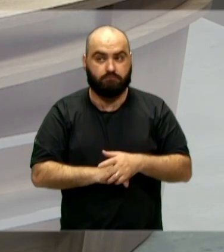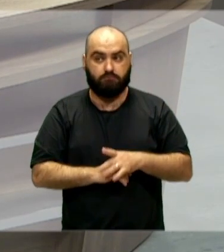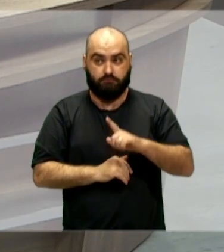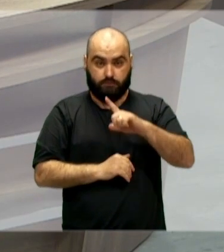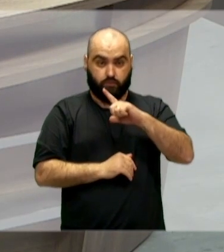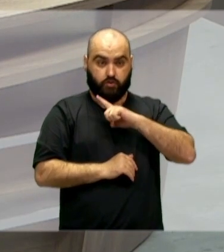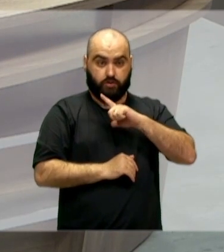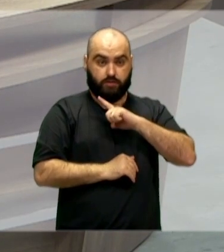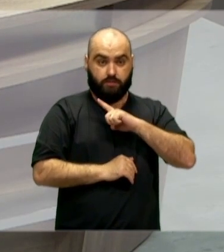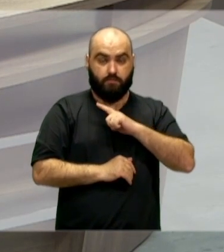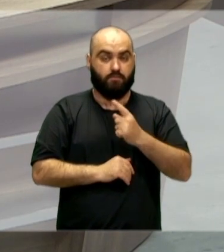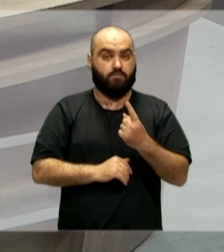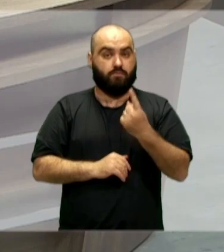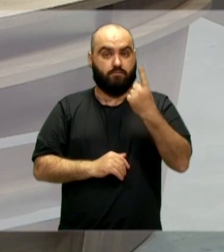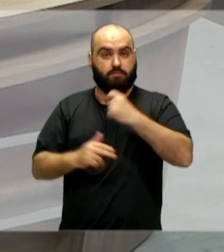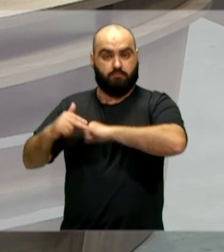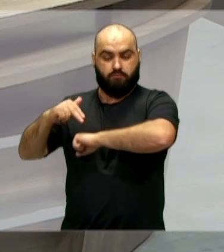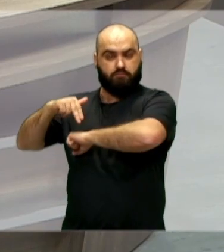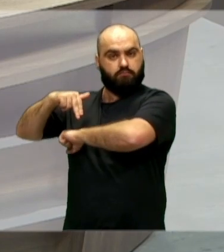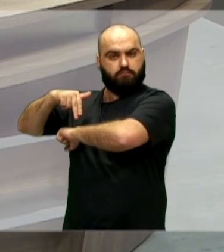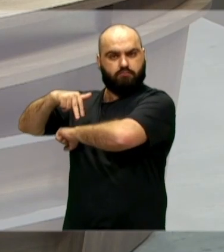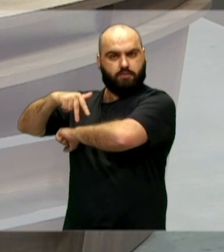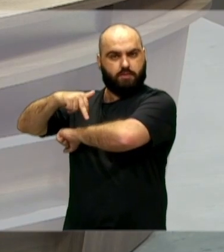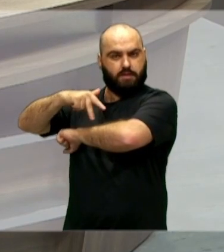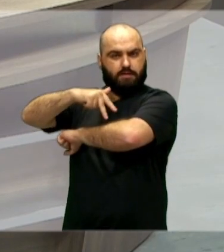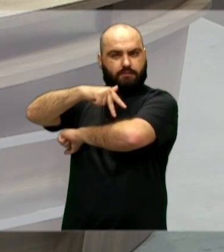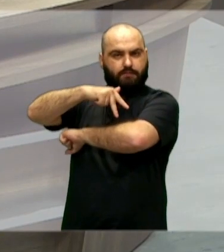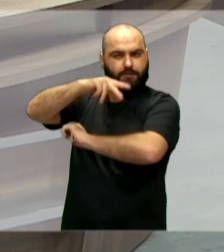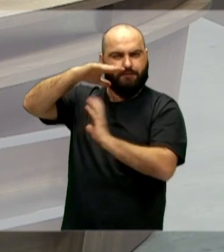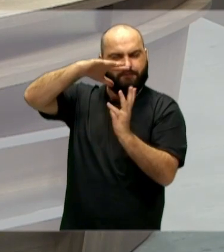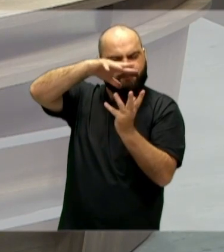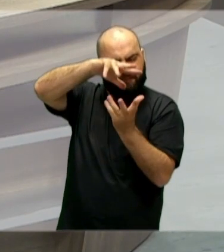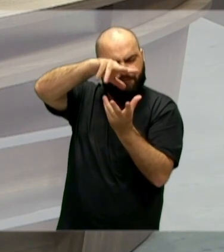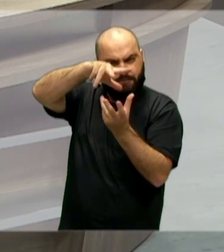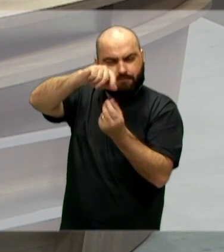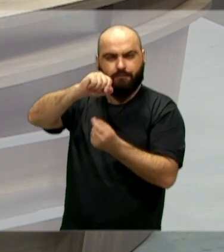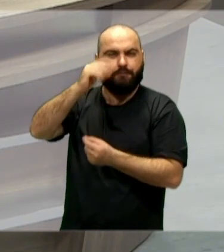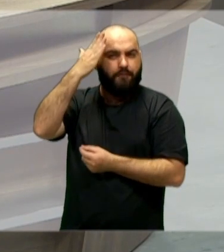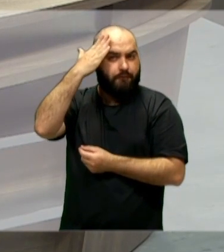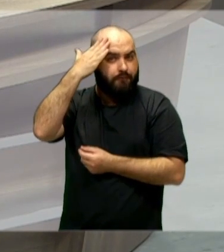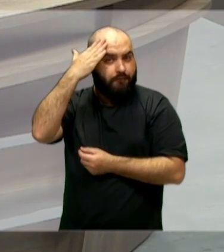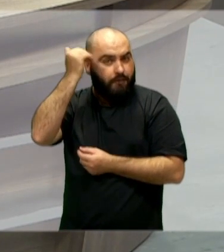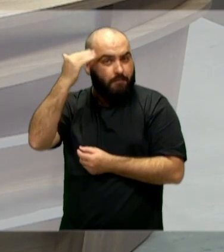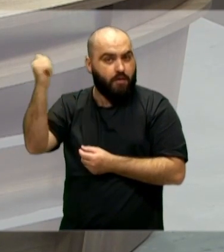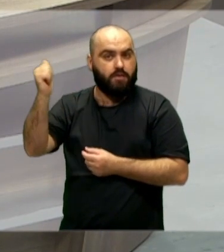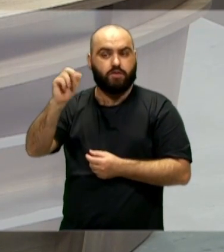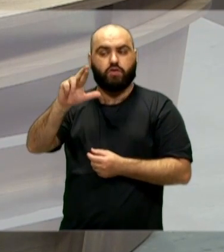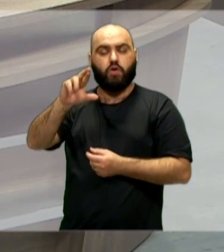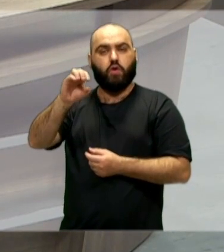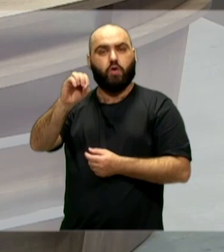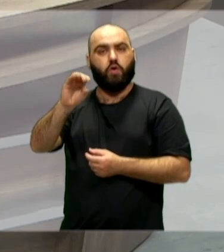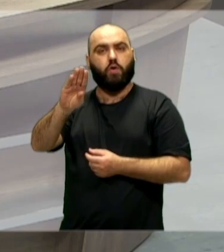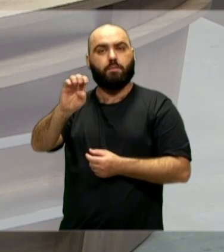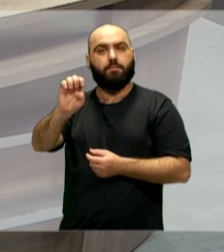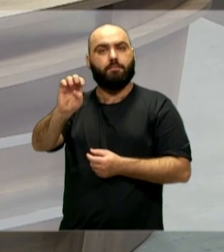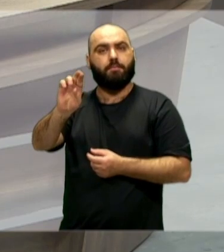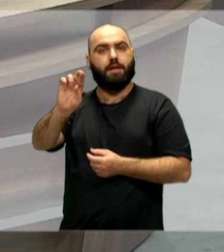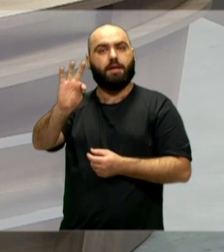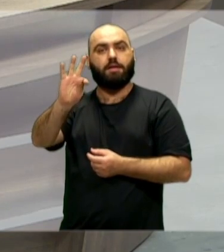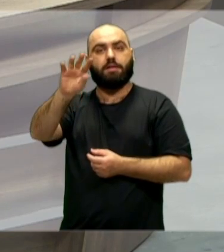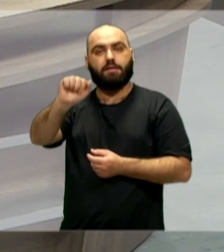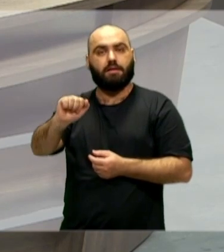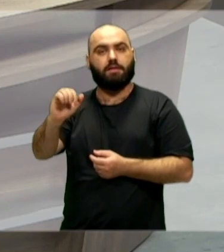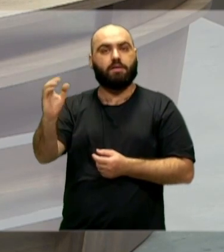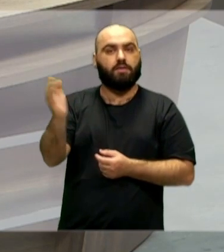época, uma modelo internacional, Roberta Close, que ela, acho que foi uma das